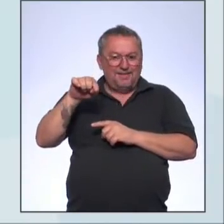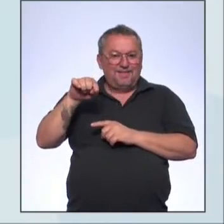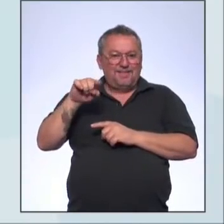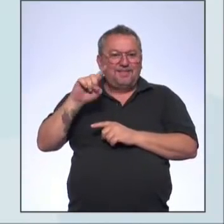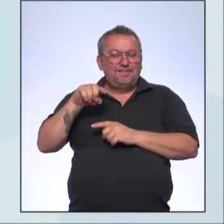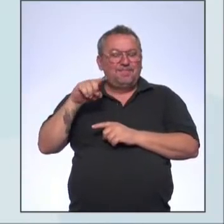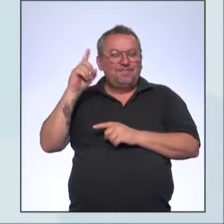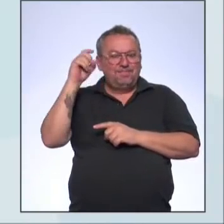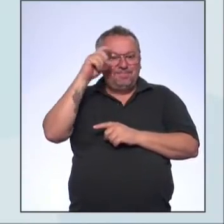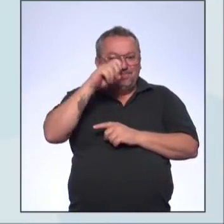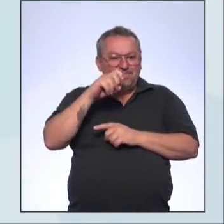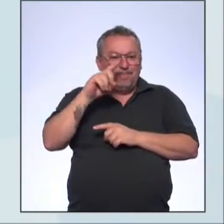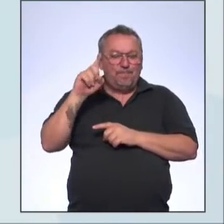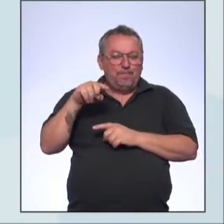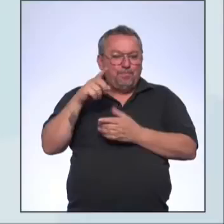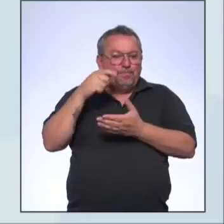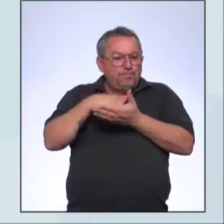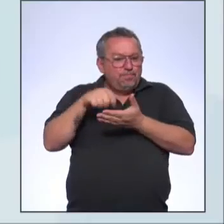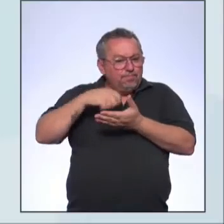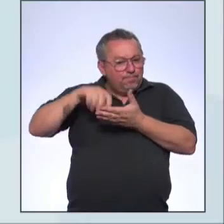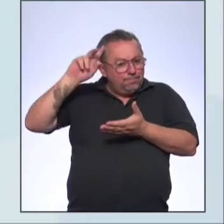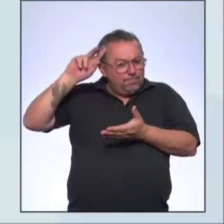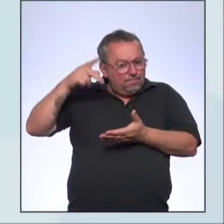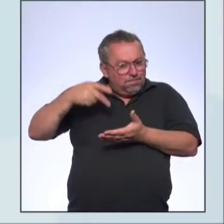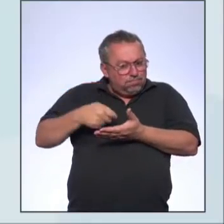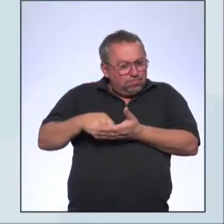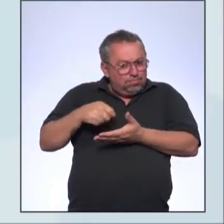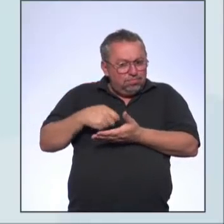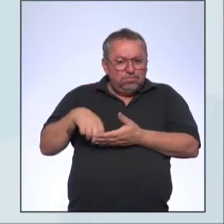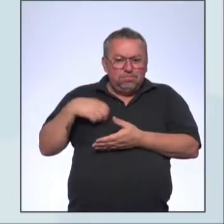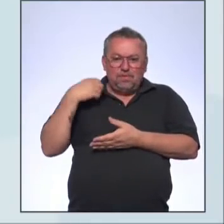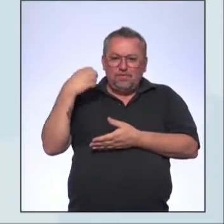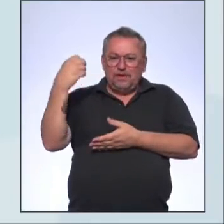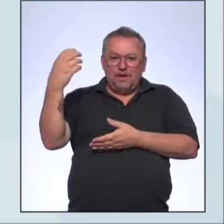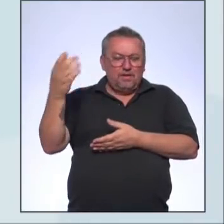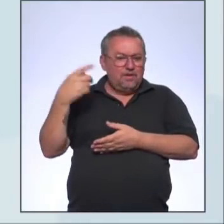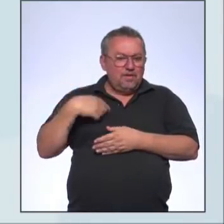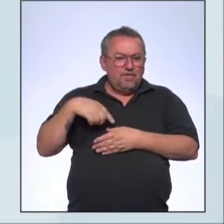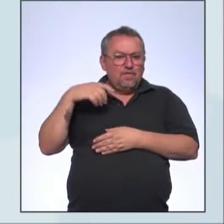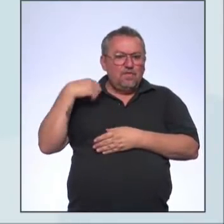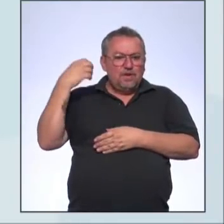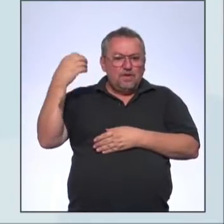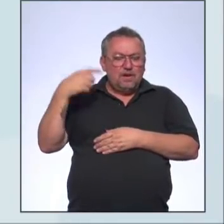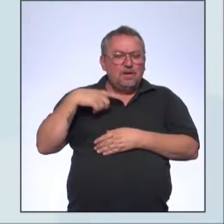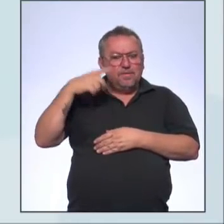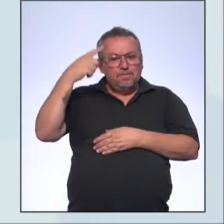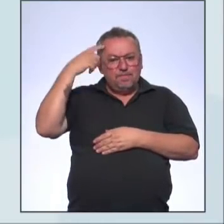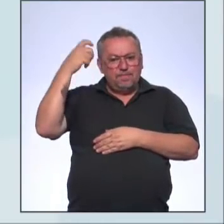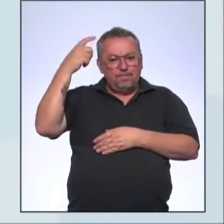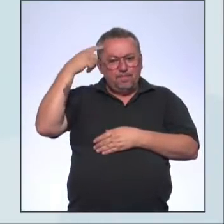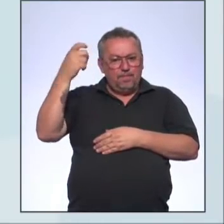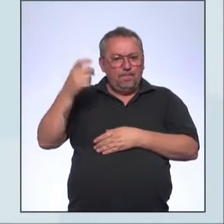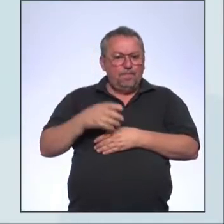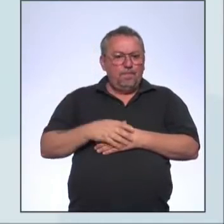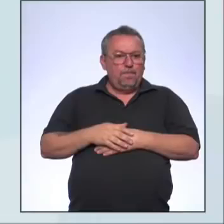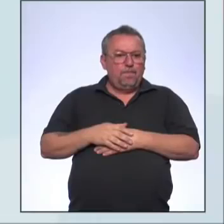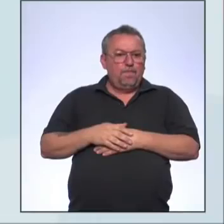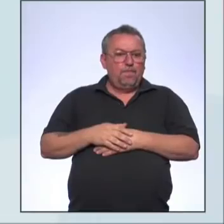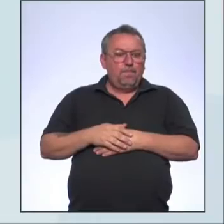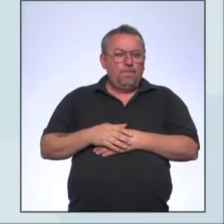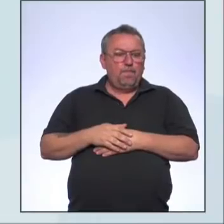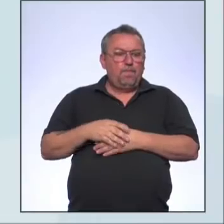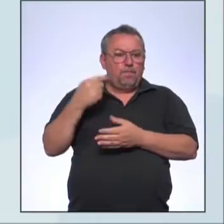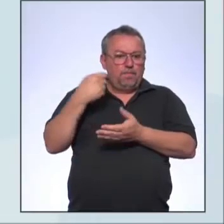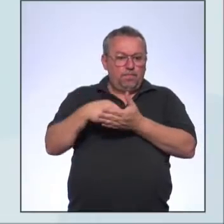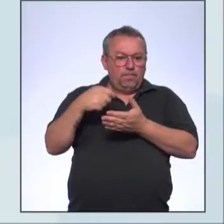difícil de falar, foi uma composição feita em uma viagem. Então ele foi viajar e teve essa ideia. Anotem o